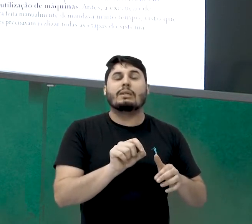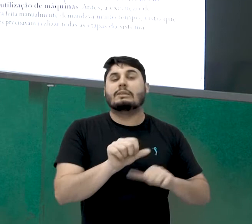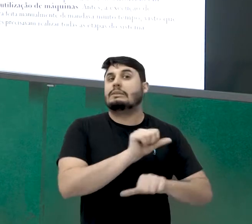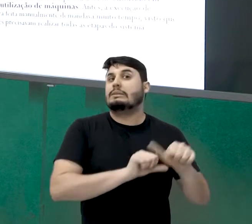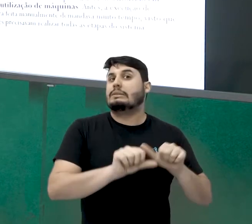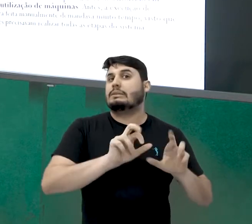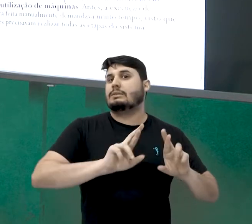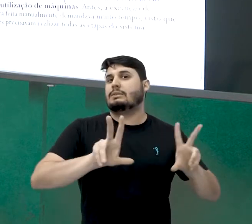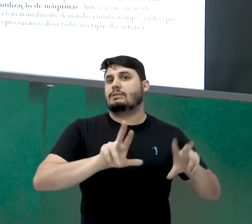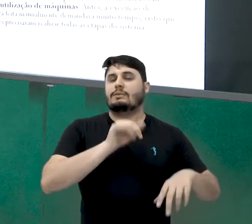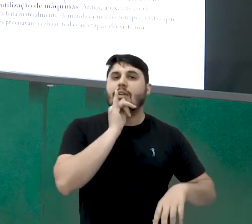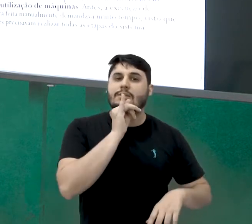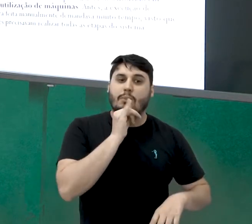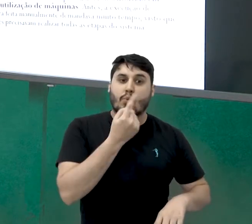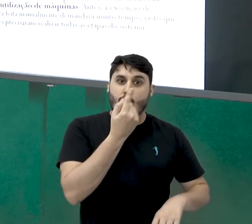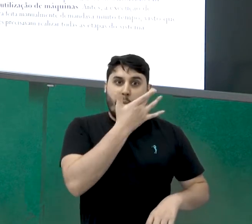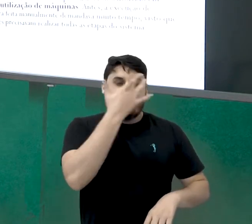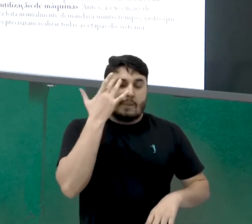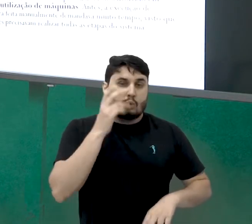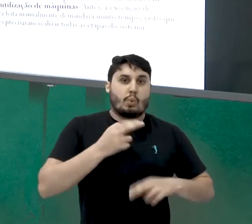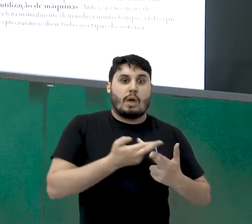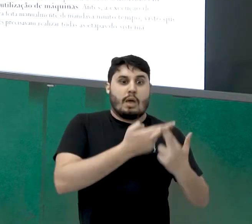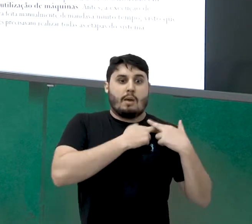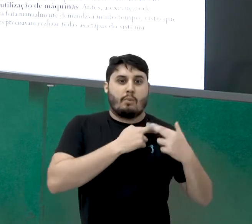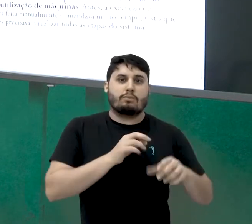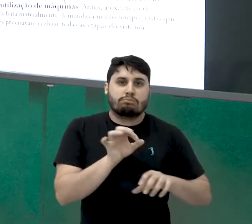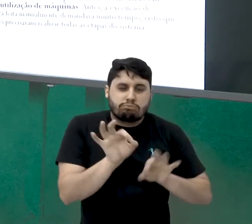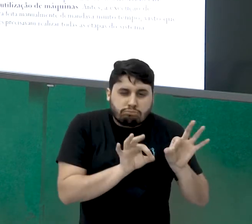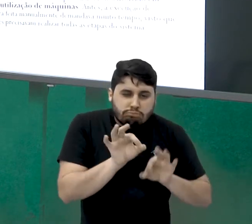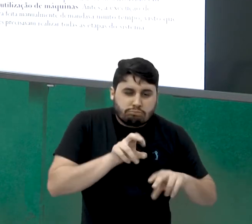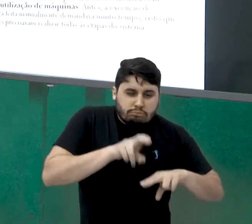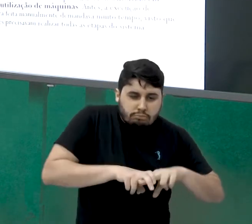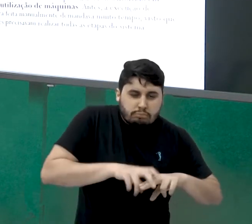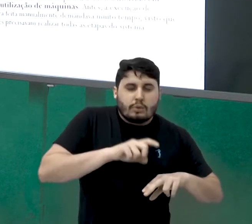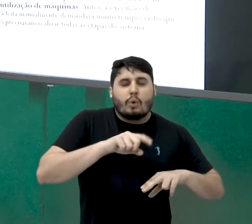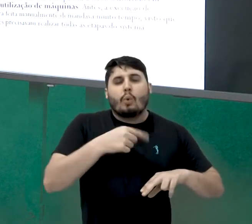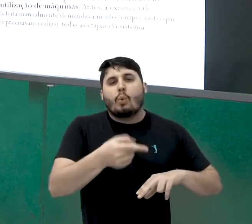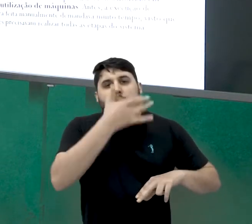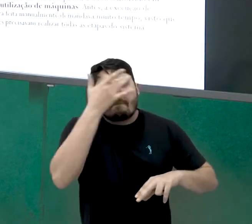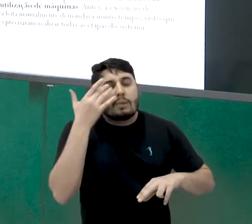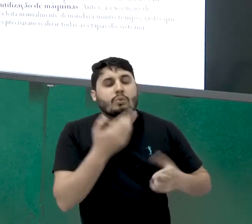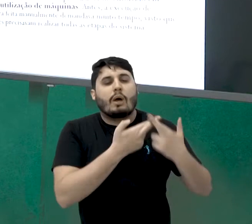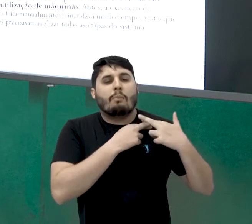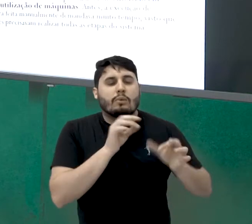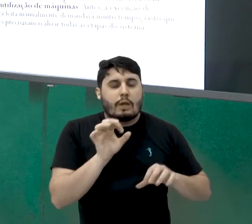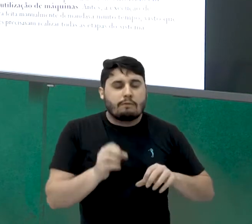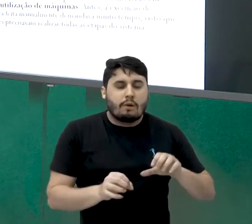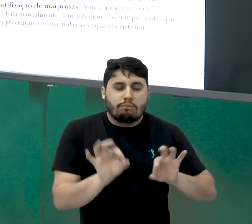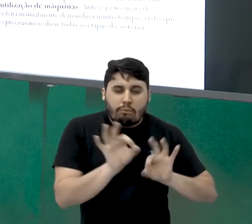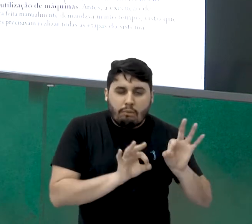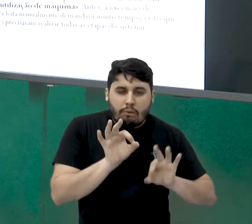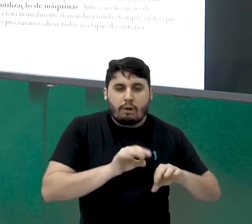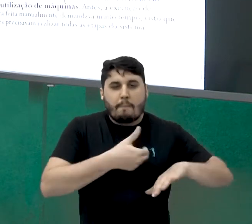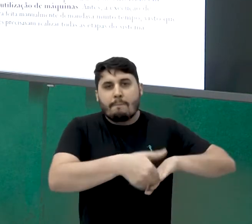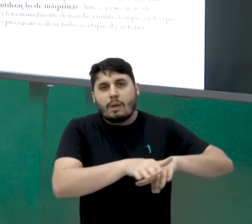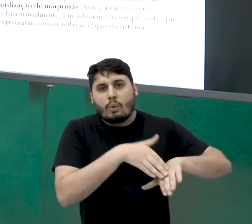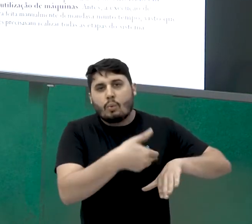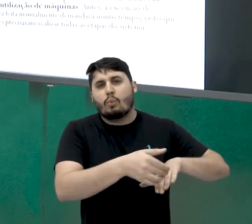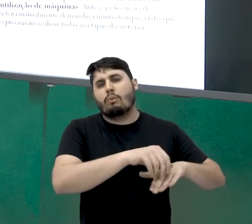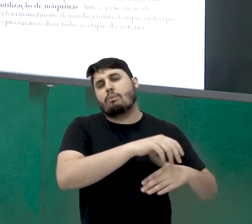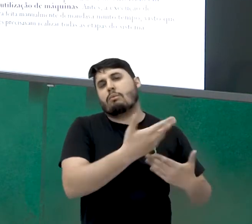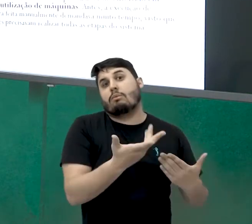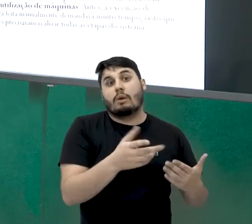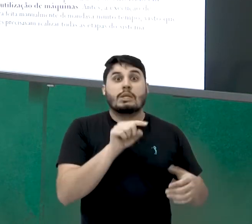ficava responsável pelo assento, outra pelo encosto, outra pelas pernas, uma outra pela montagem, outra pela pintura. E isso já dava